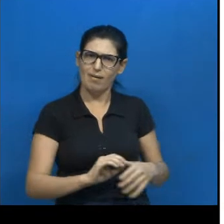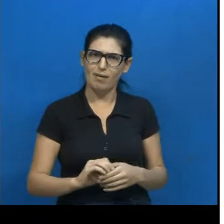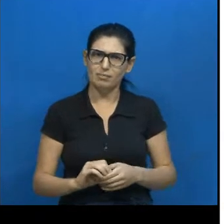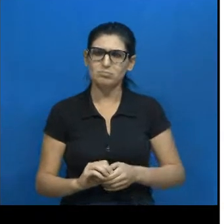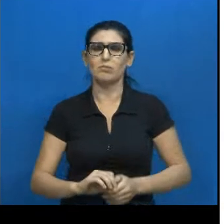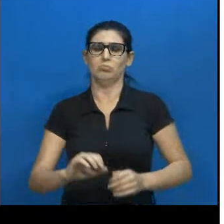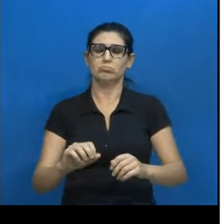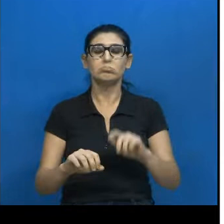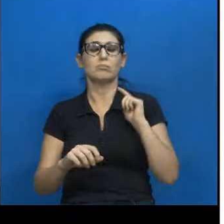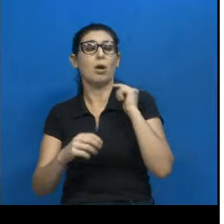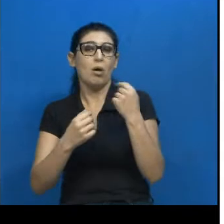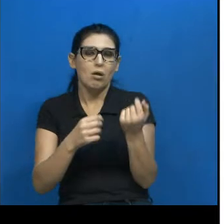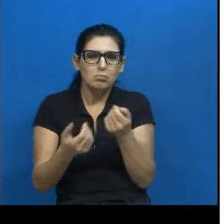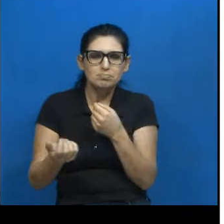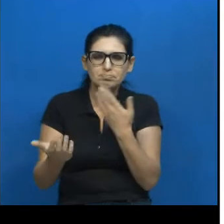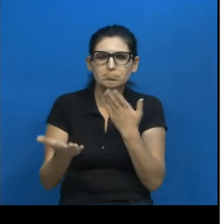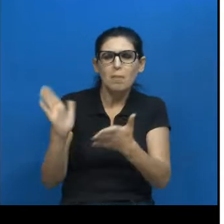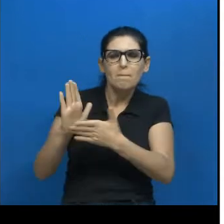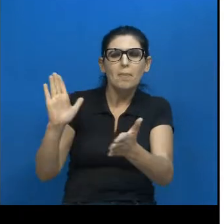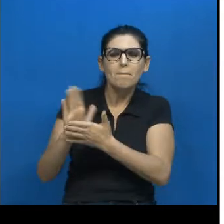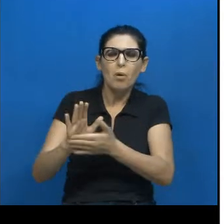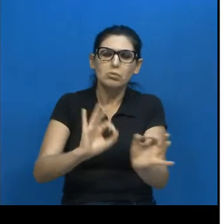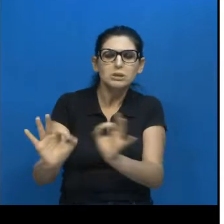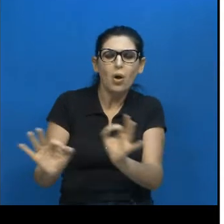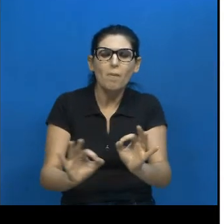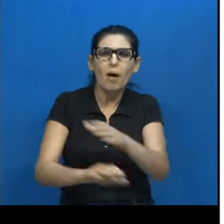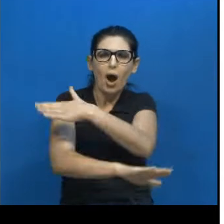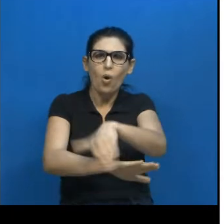lá, para chegar numa proposta aqui.